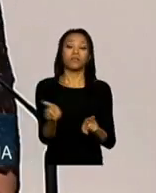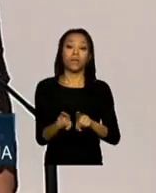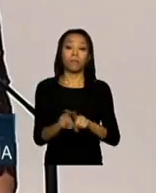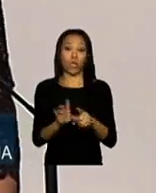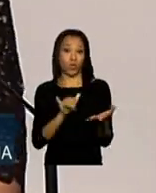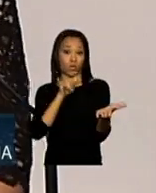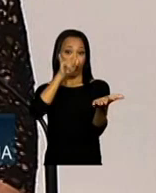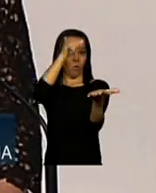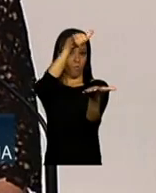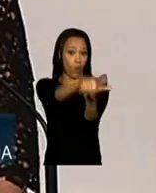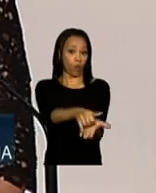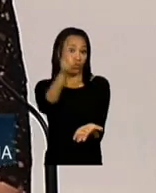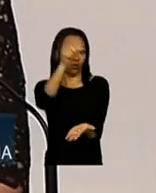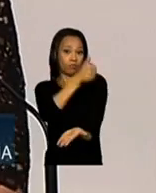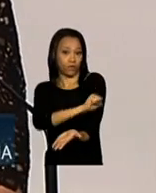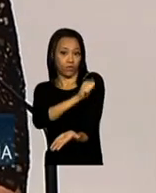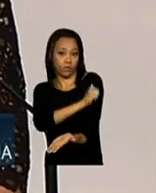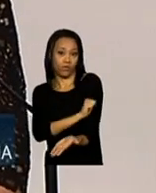do Galeão e